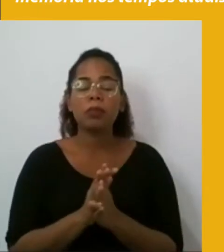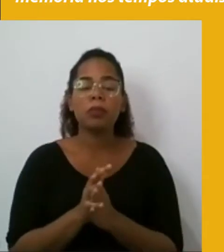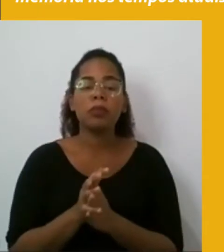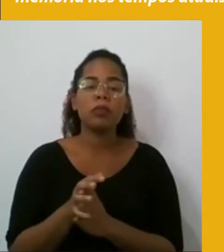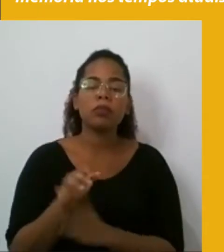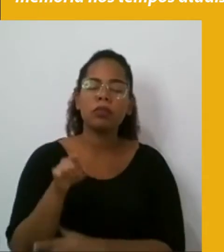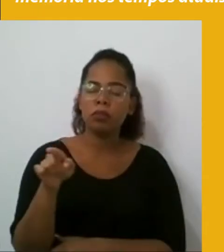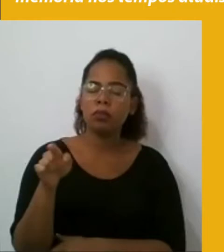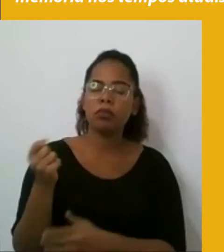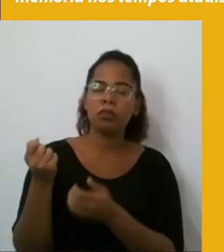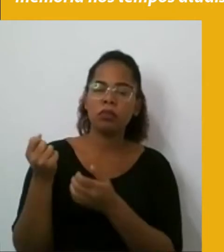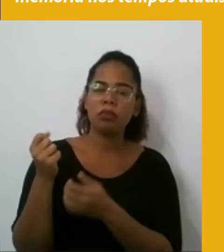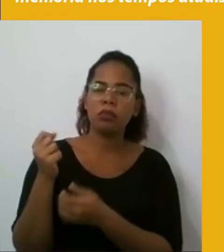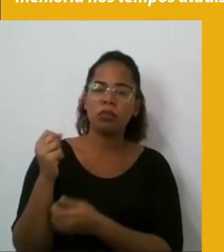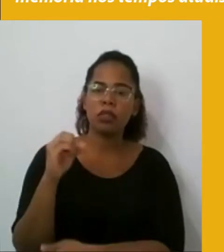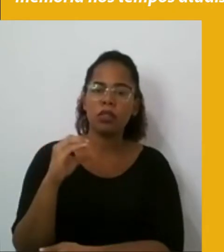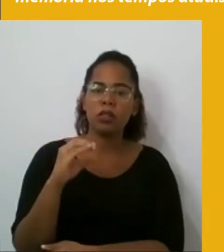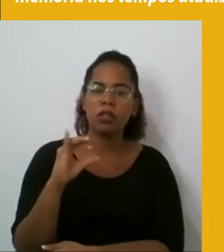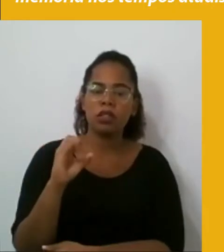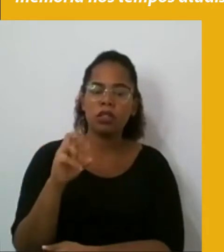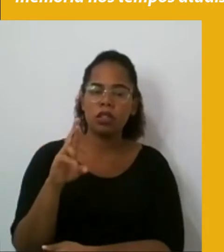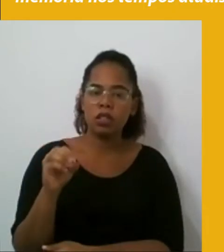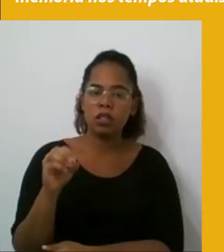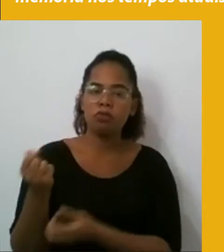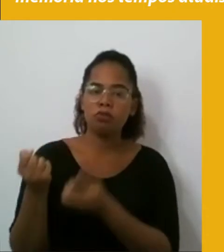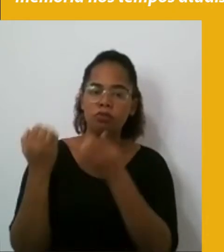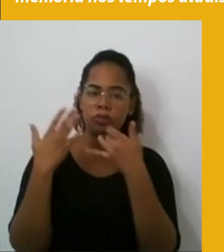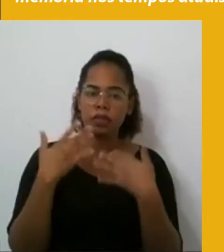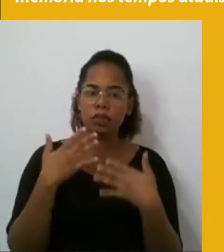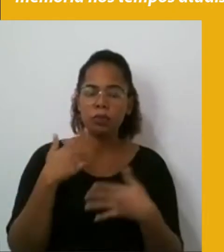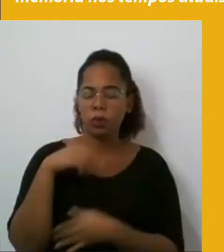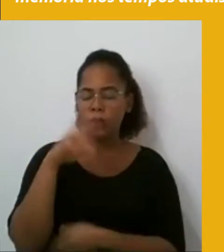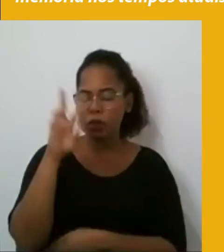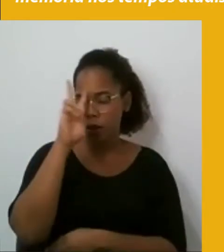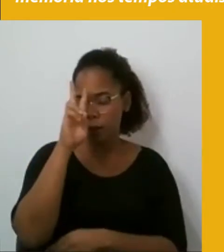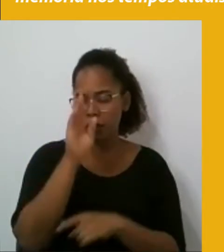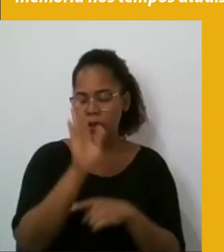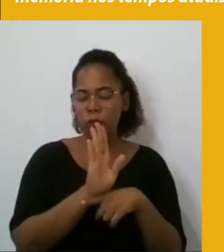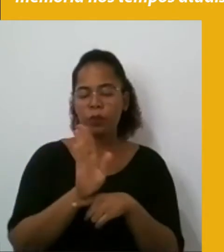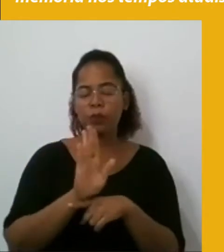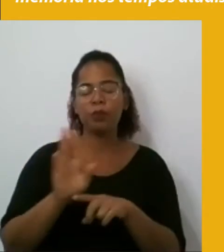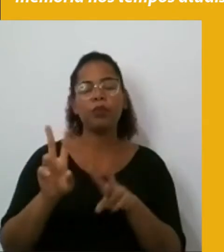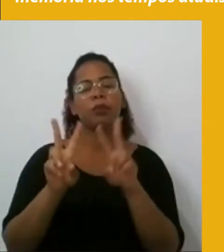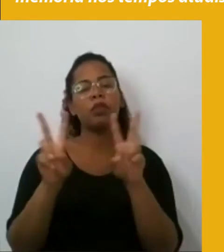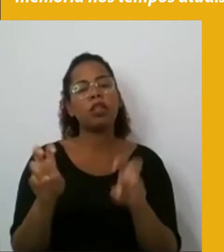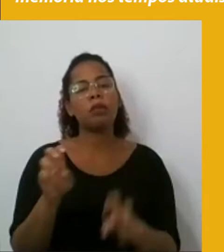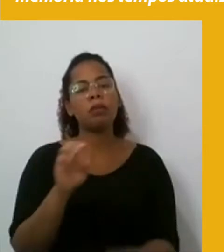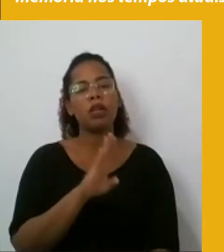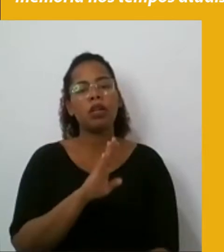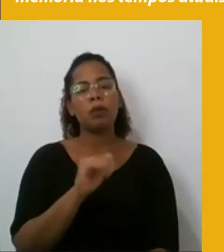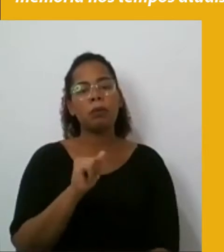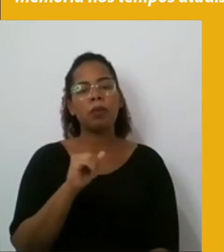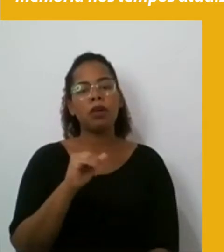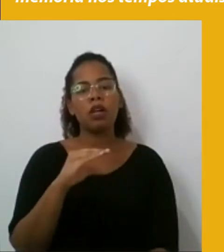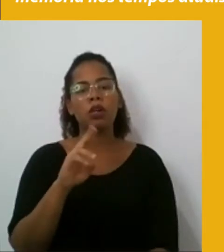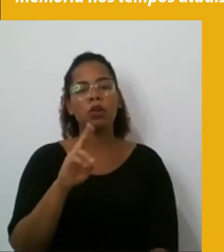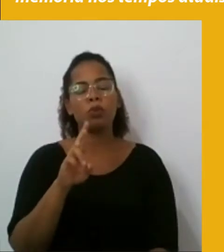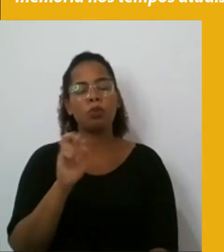aquela coisa do filme Bacurau, né, que a força da resistência é tirada do